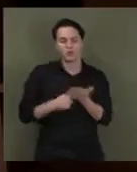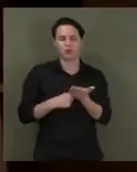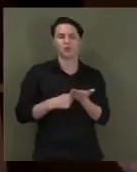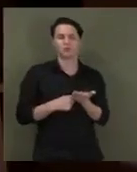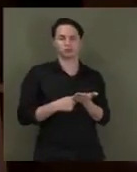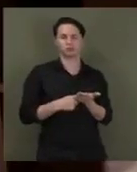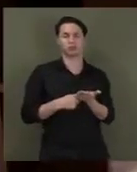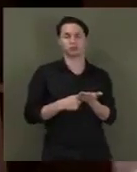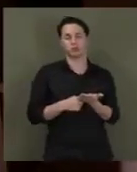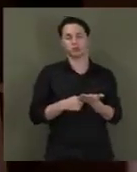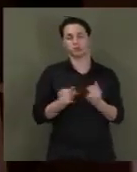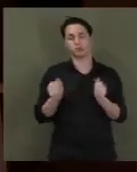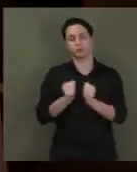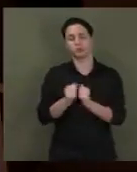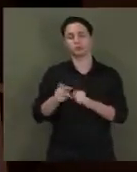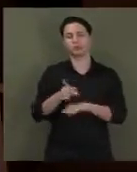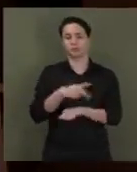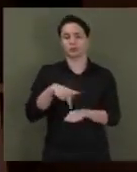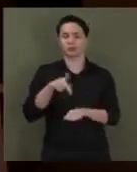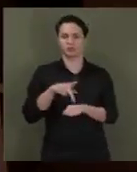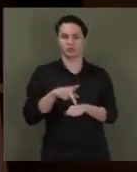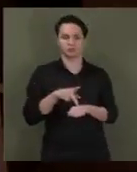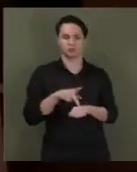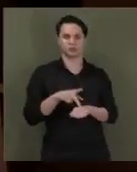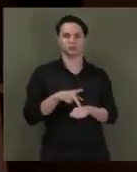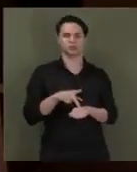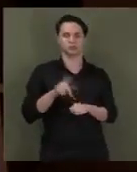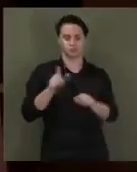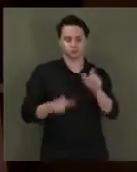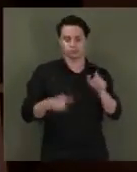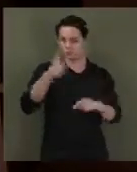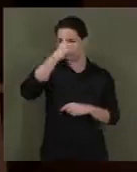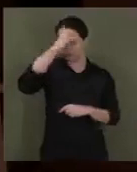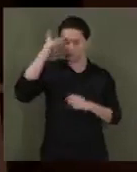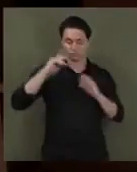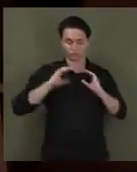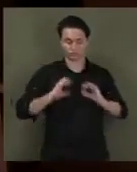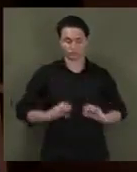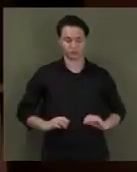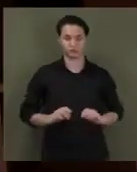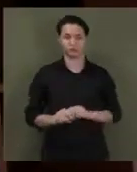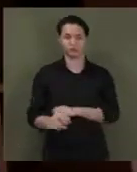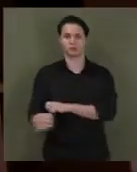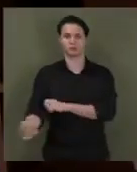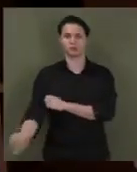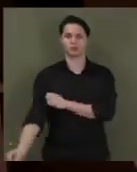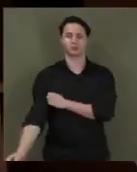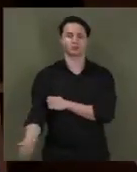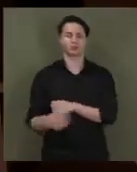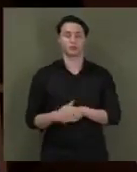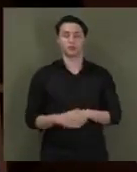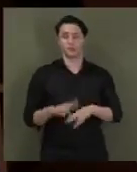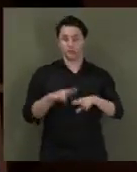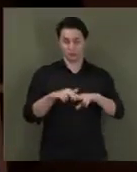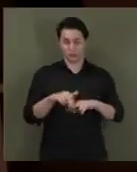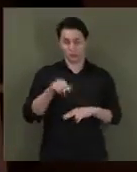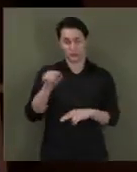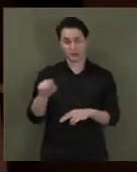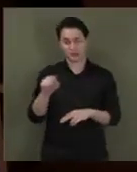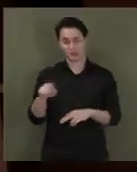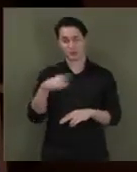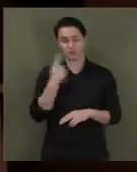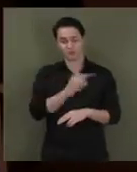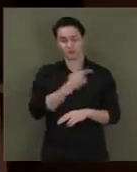comprometimento com o país e sua gente, seus cidadãos. Por meio dela, que